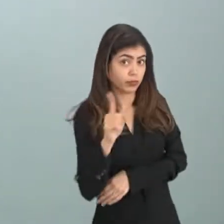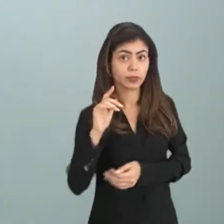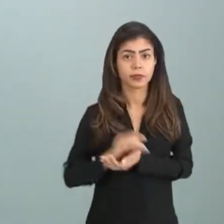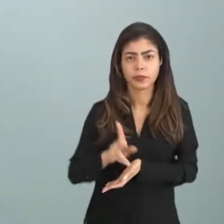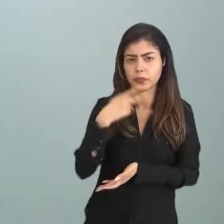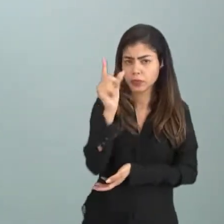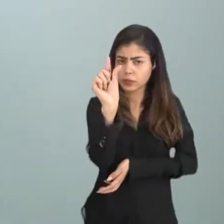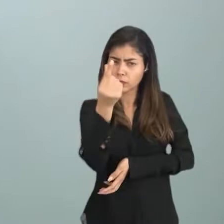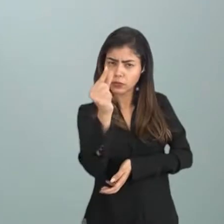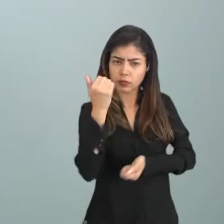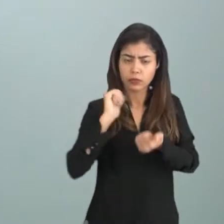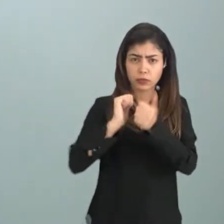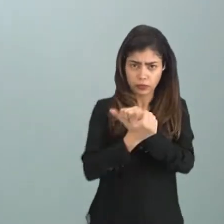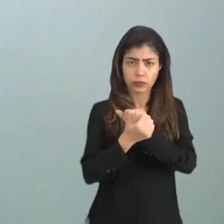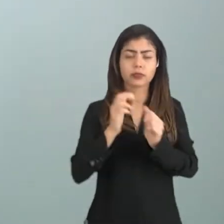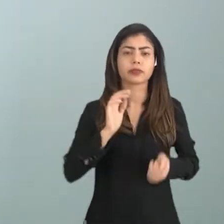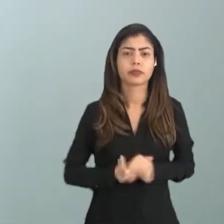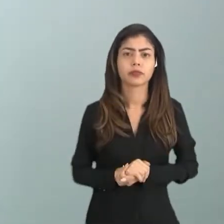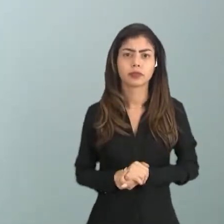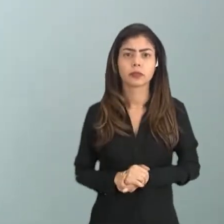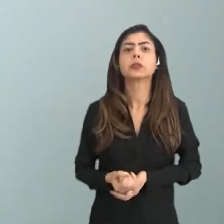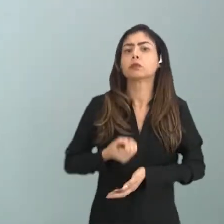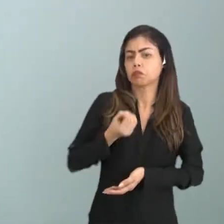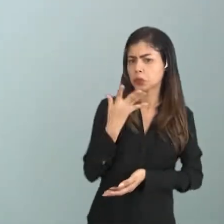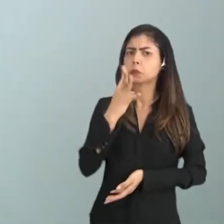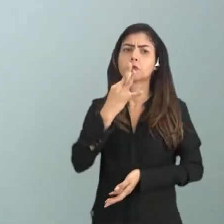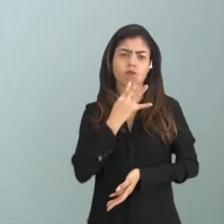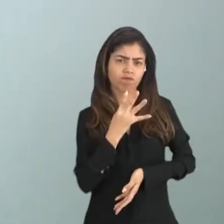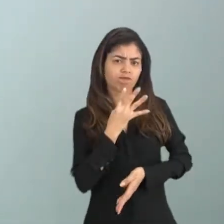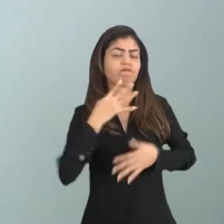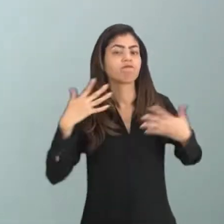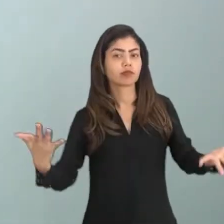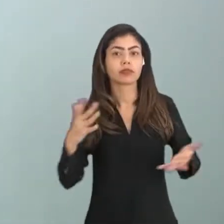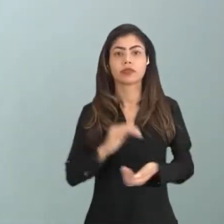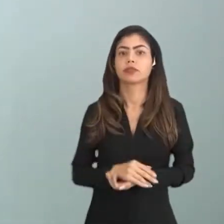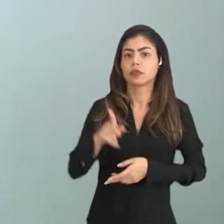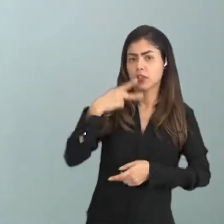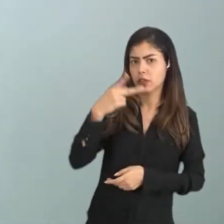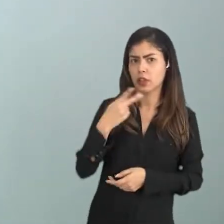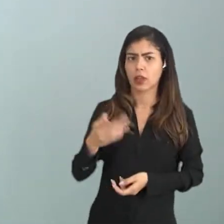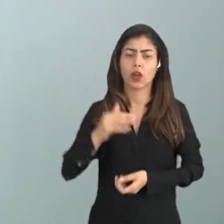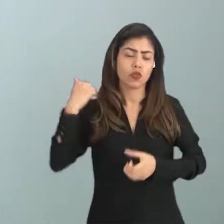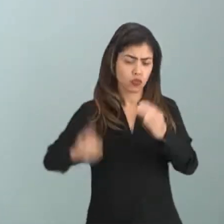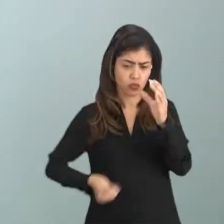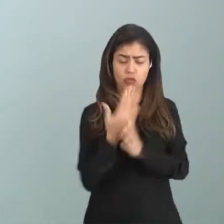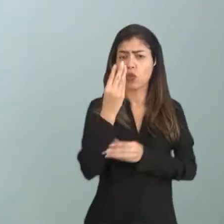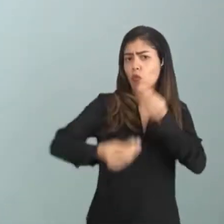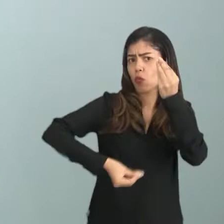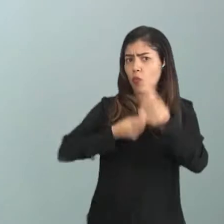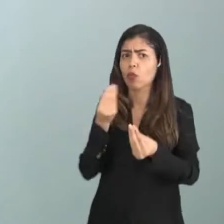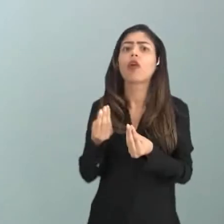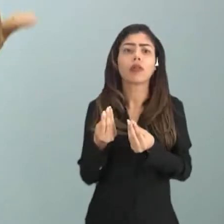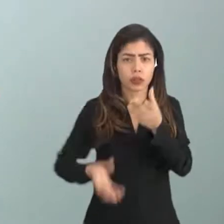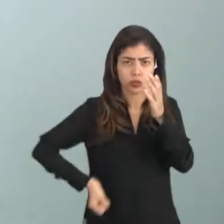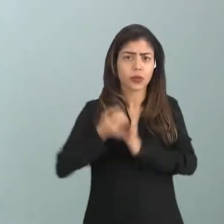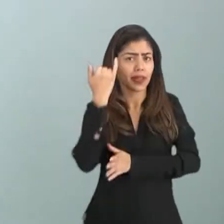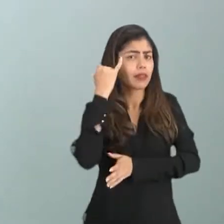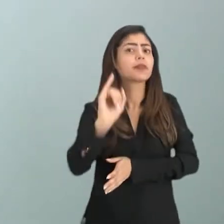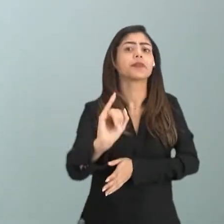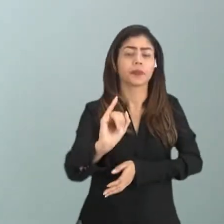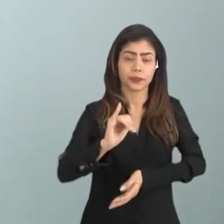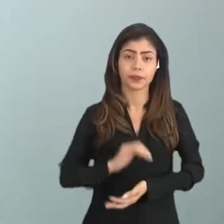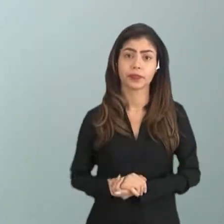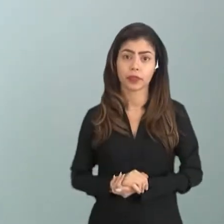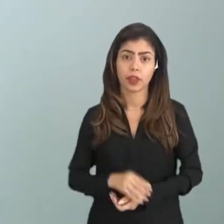vai falar um pouquinho sobre esse esporte, né? Que ele é bem conhecido. E vamos falar quando ele surgiu, como que surgiu a ideia